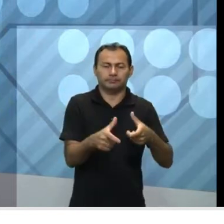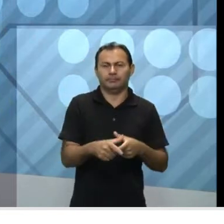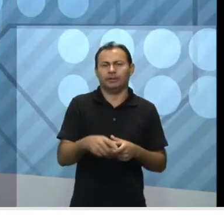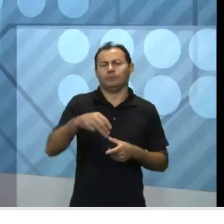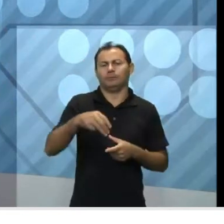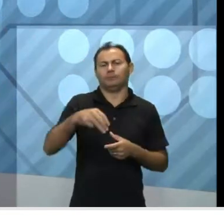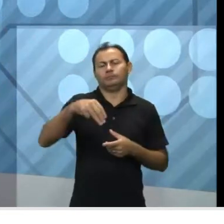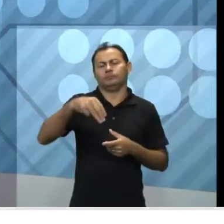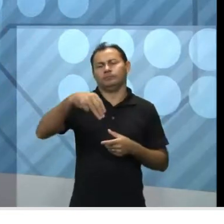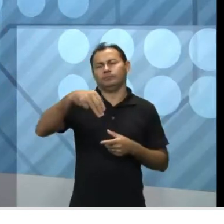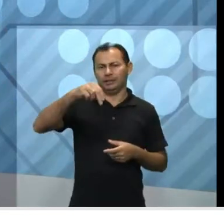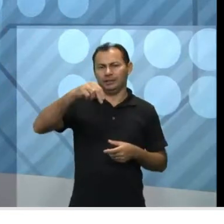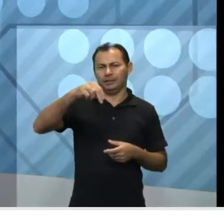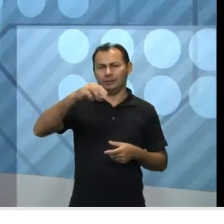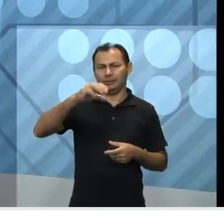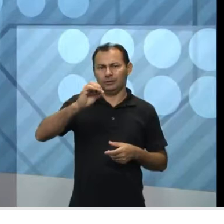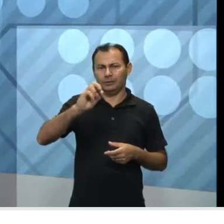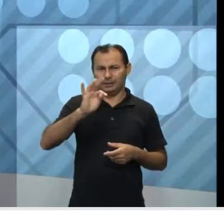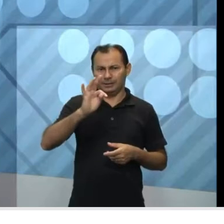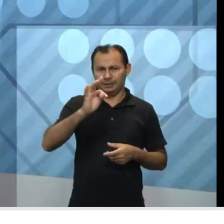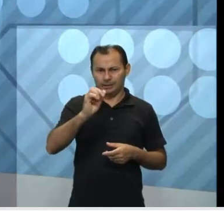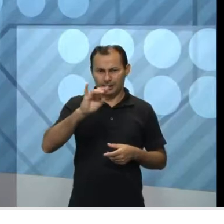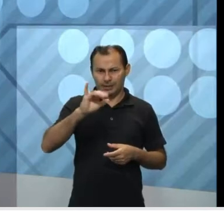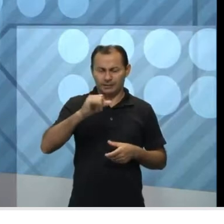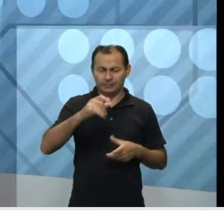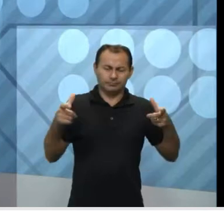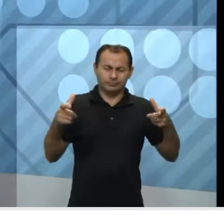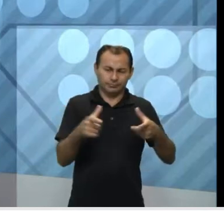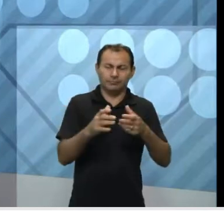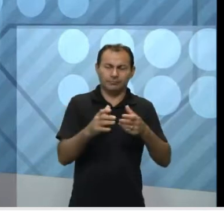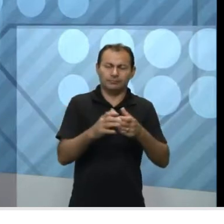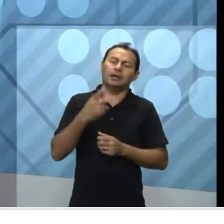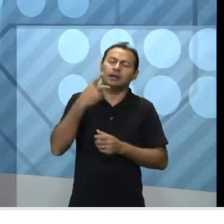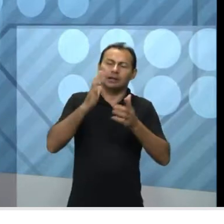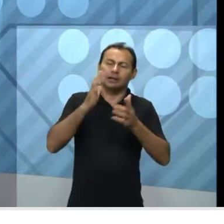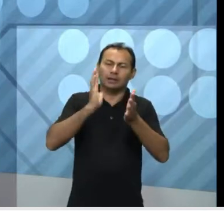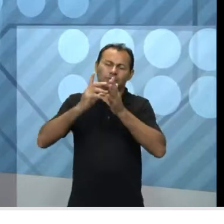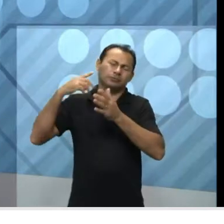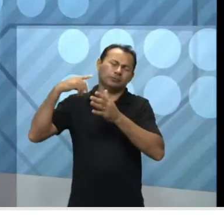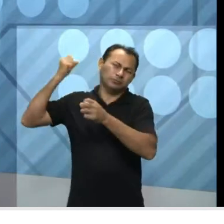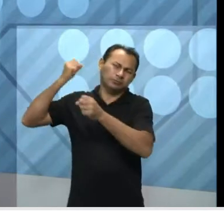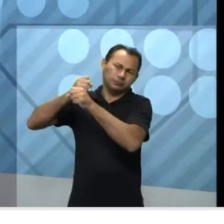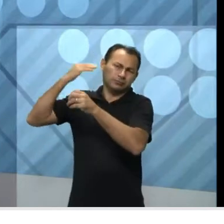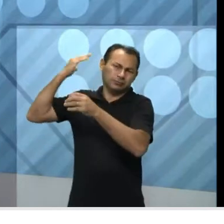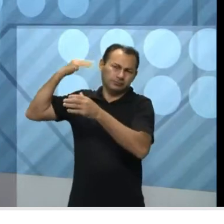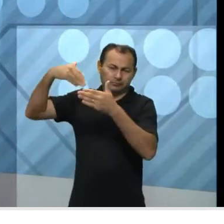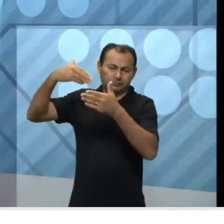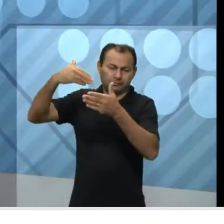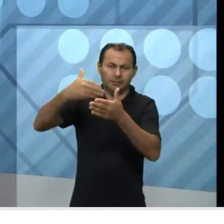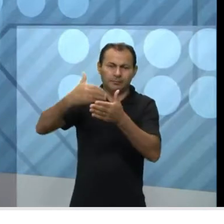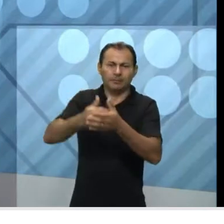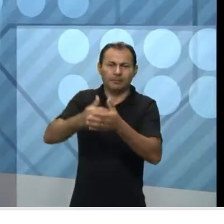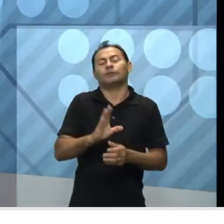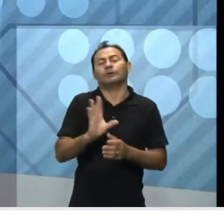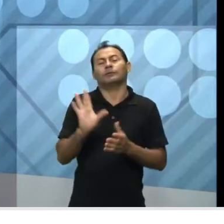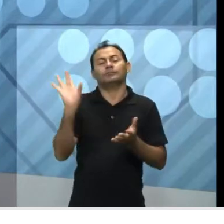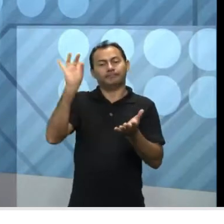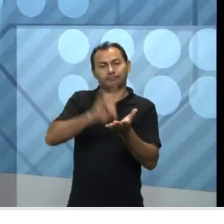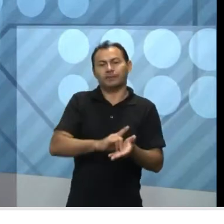língua já acontece há muitos anos, nós vamos ver isso, mas o seu reconhecimento só foi em 2002, por isso